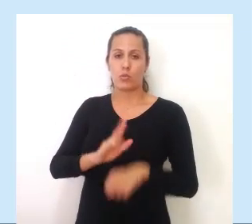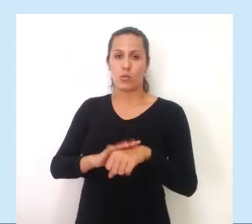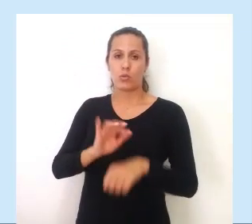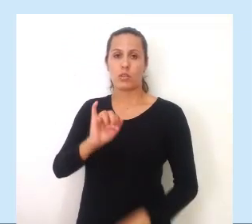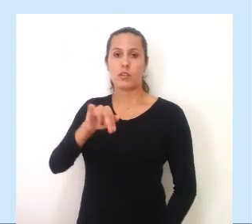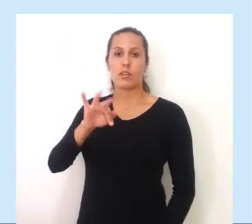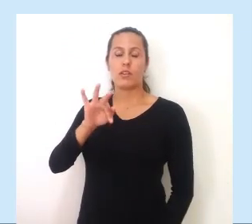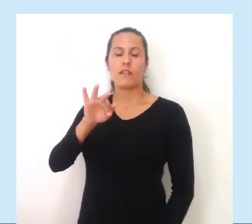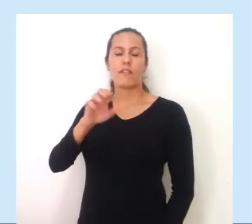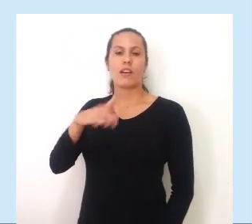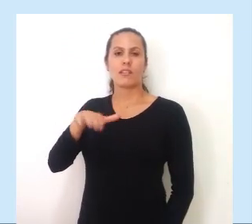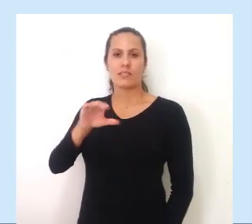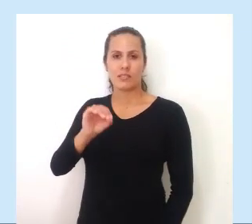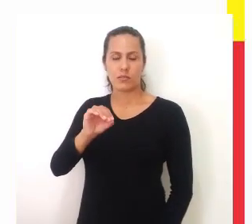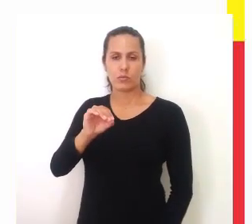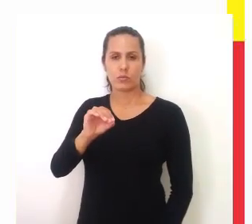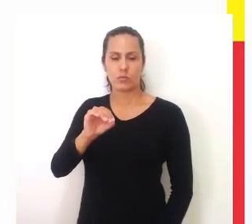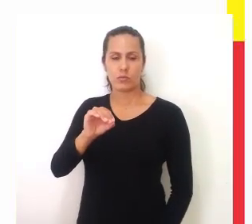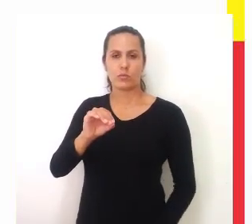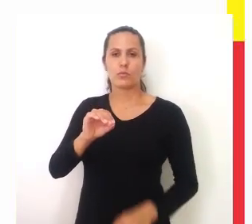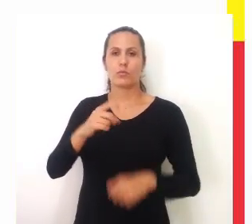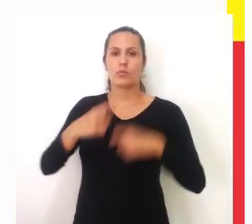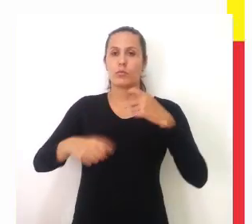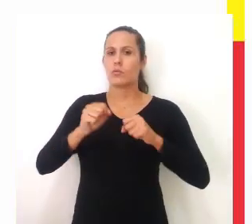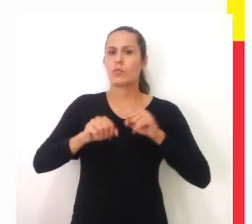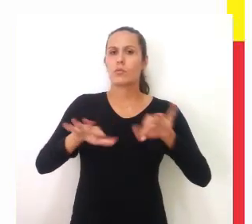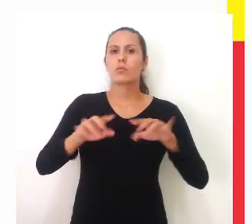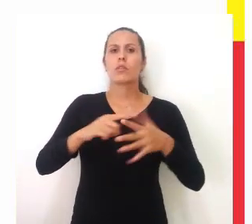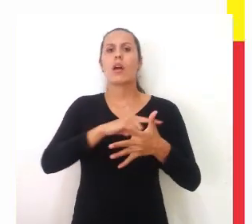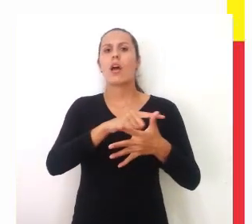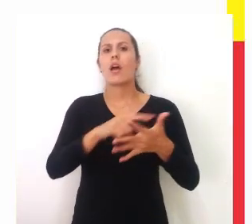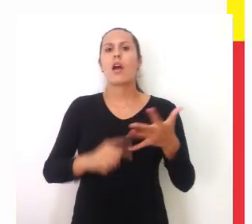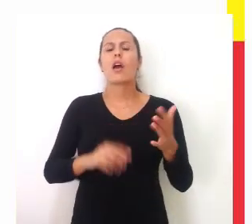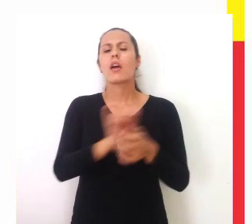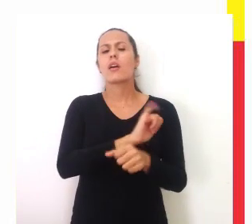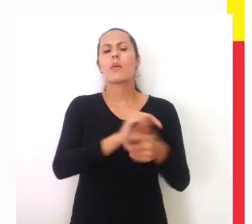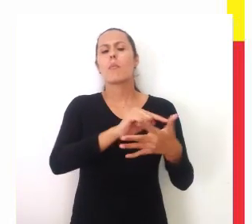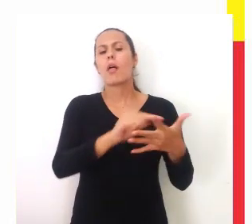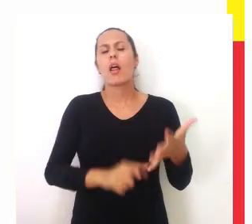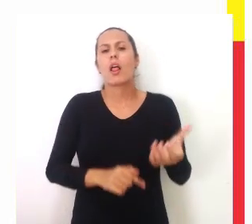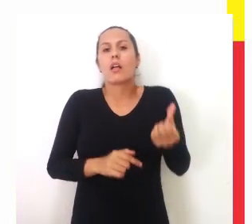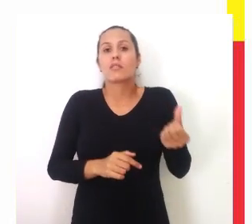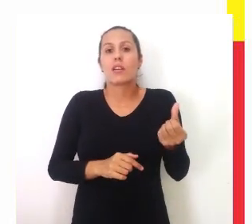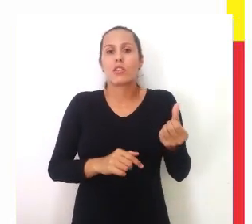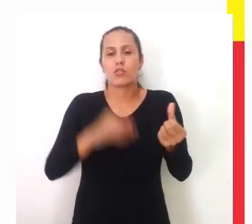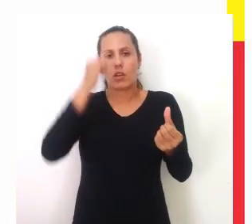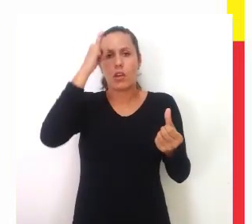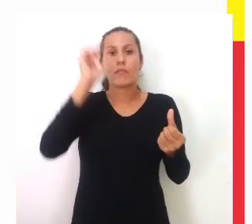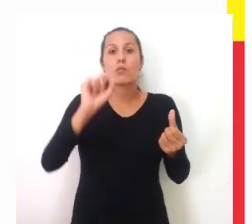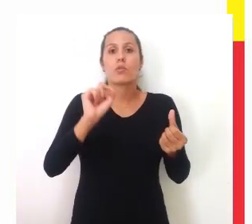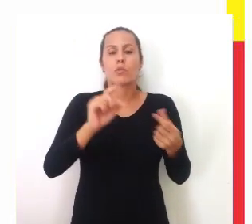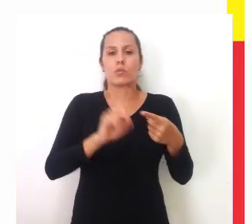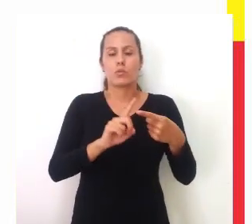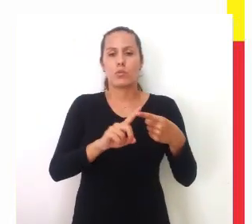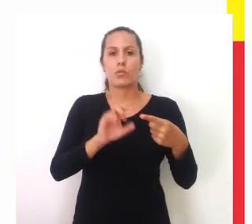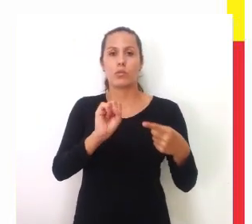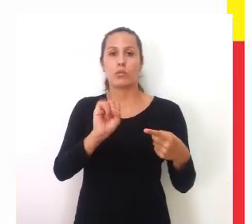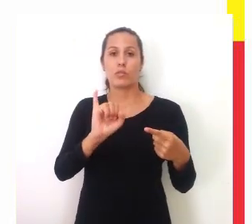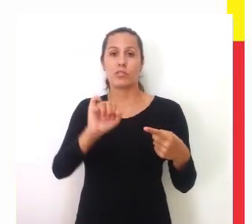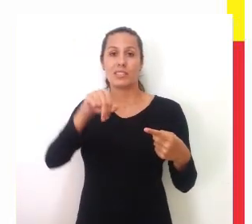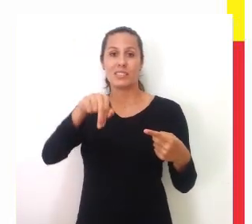subdividir, conforme a imagem, em 6. Quais seriam, Dantas? Método que eu vou chamar